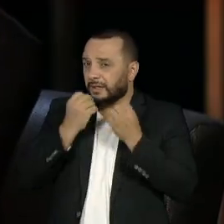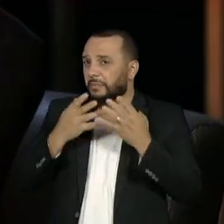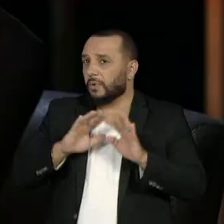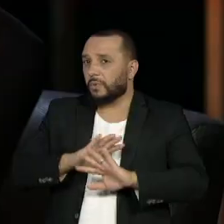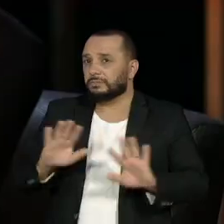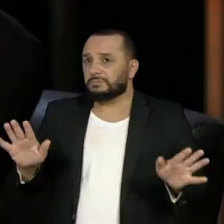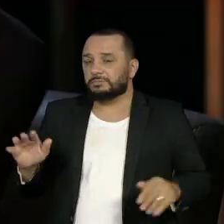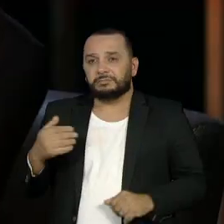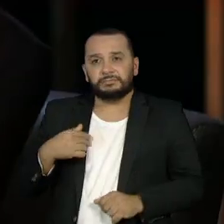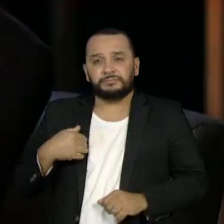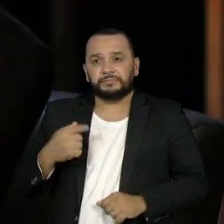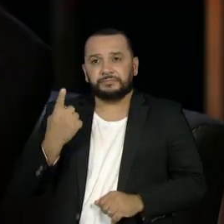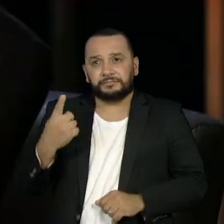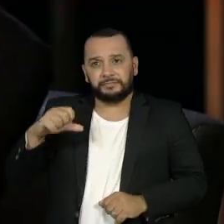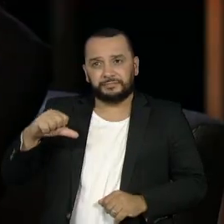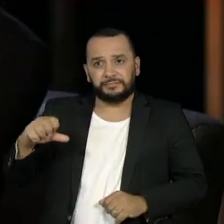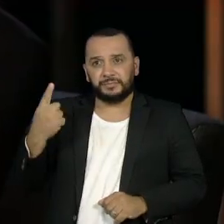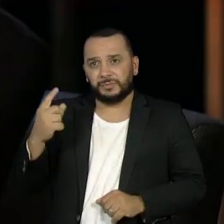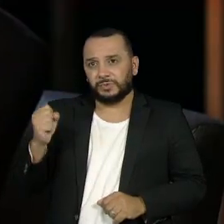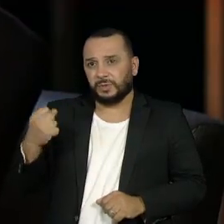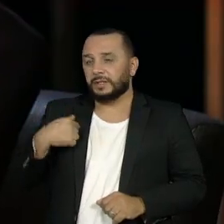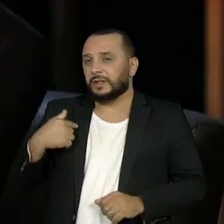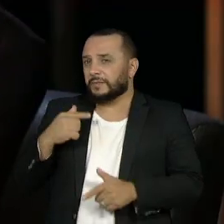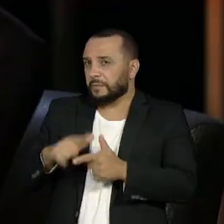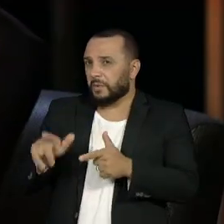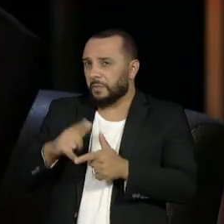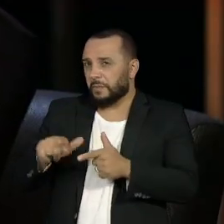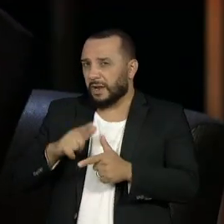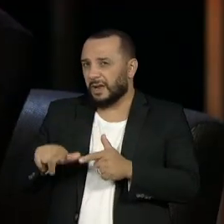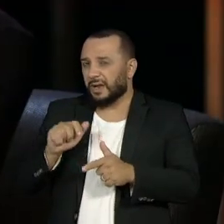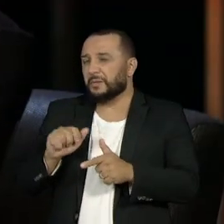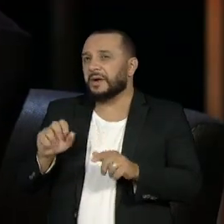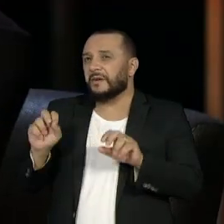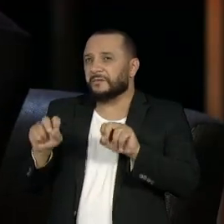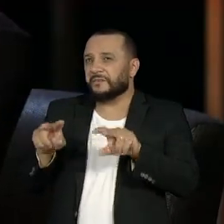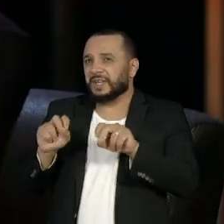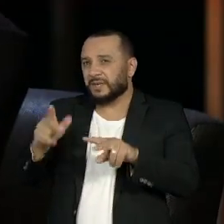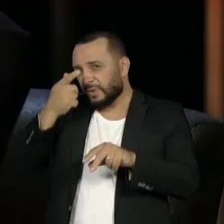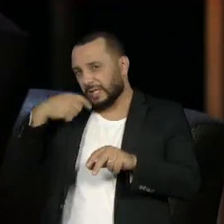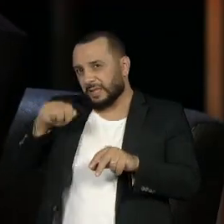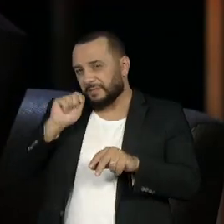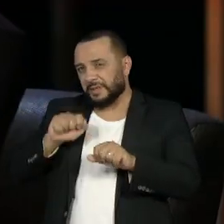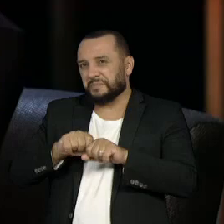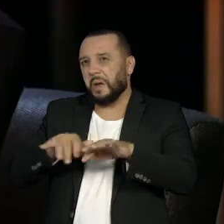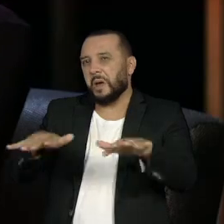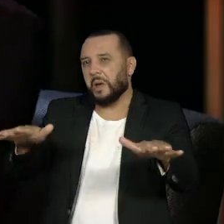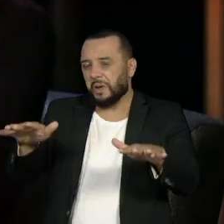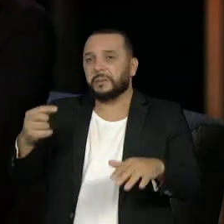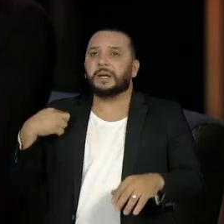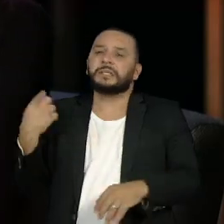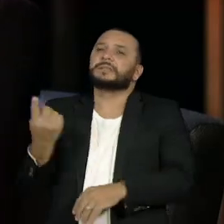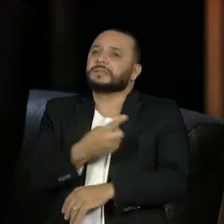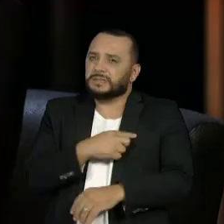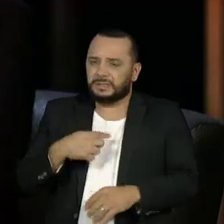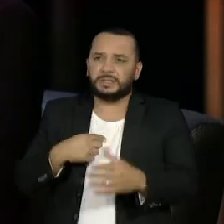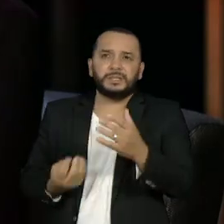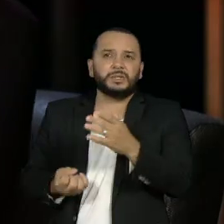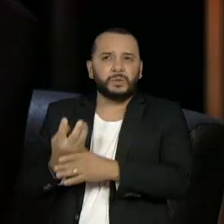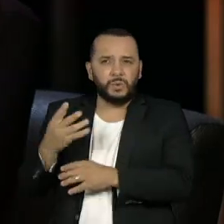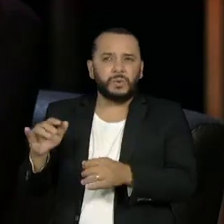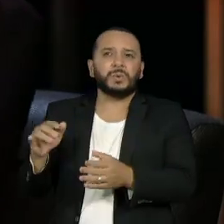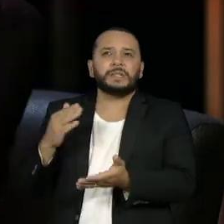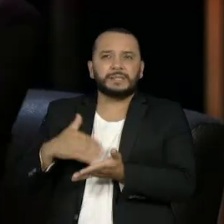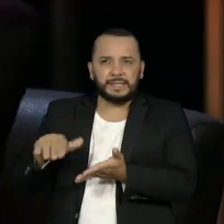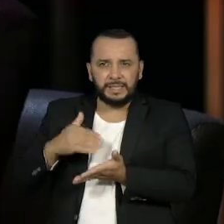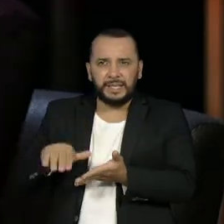18 eles quiseram da crise um propósito né porque transformaram uma falta numa realidade Demorou mas foram criadas várias